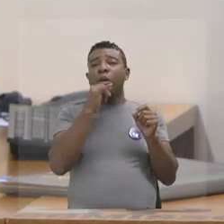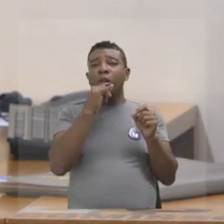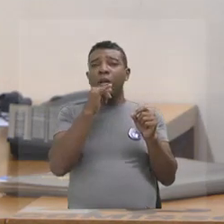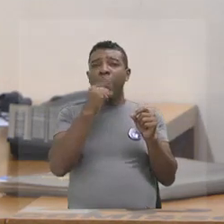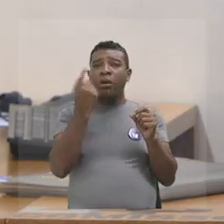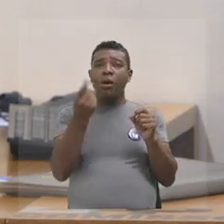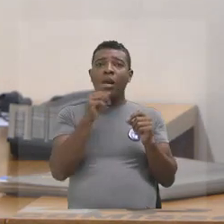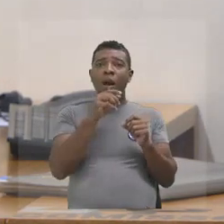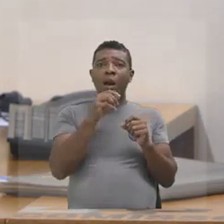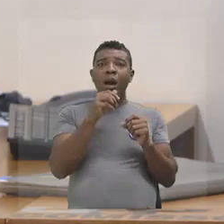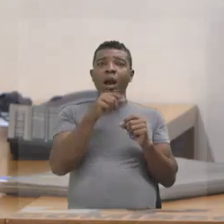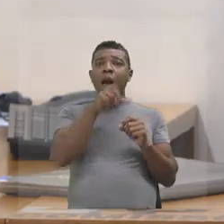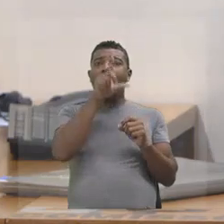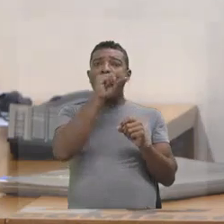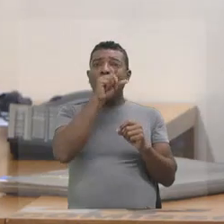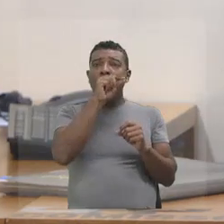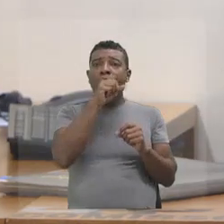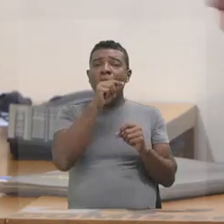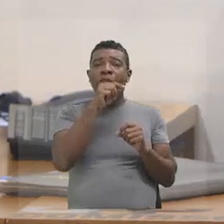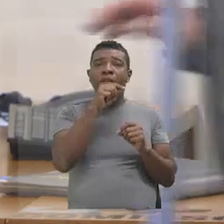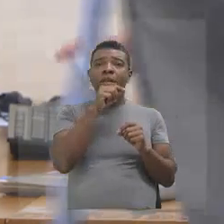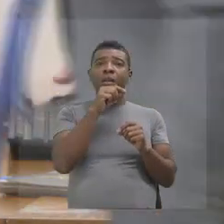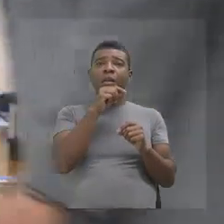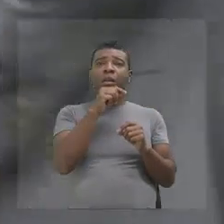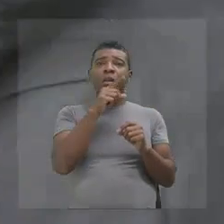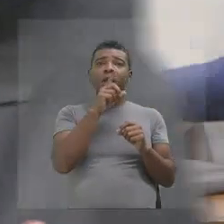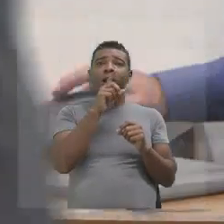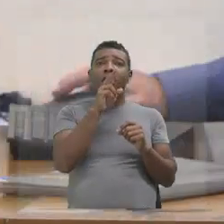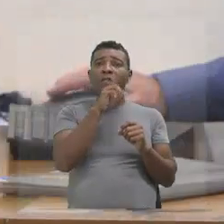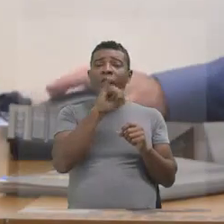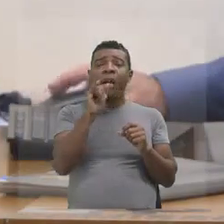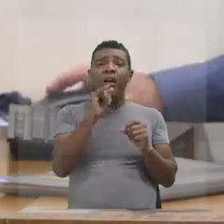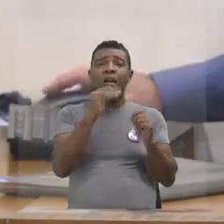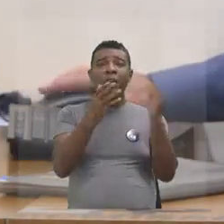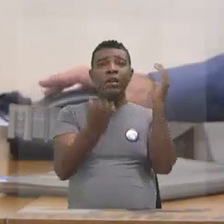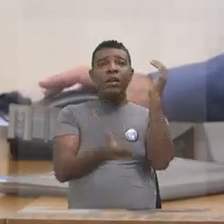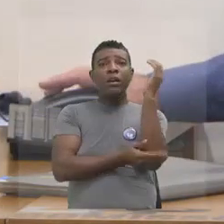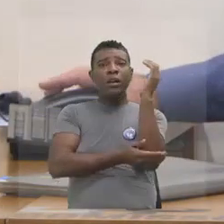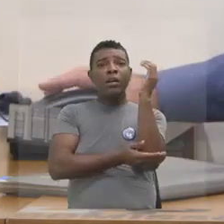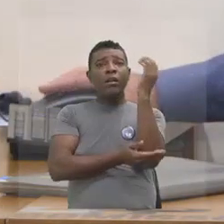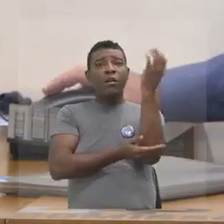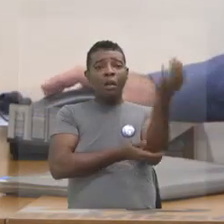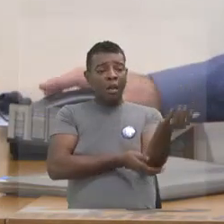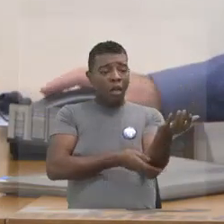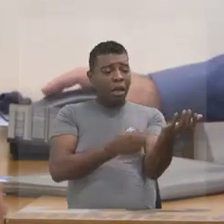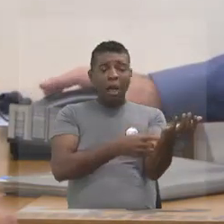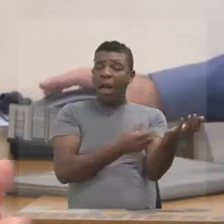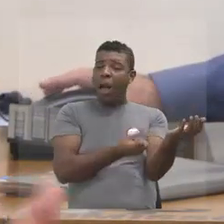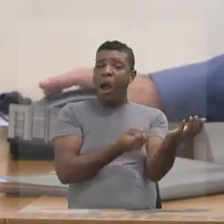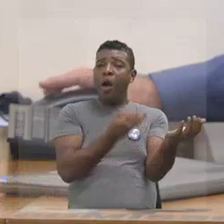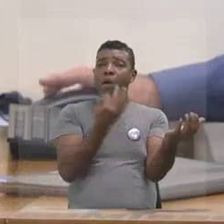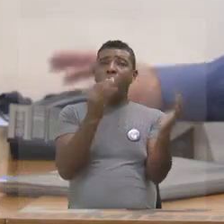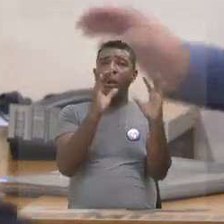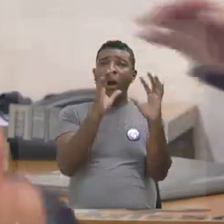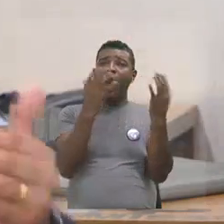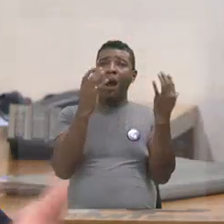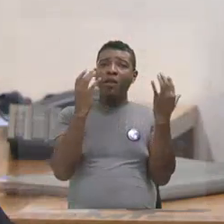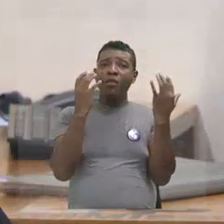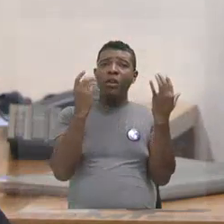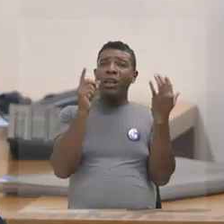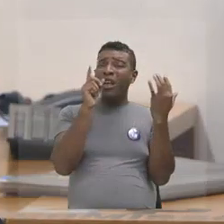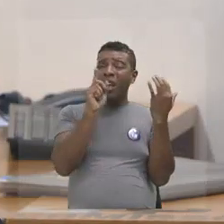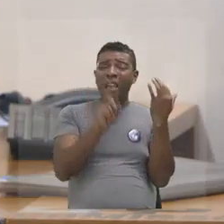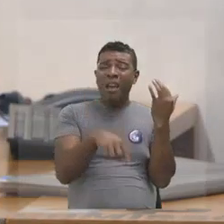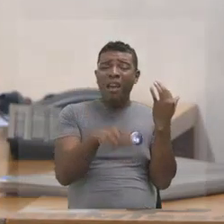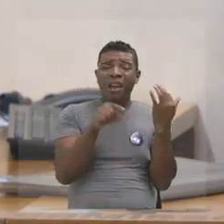nativas somente podas de algumas poucas árvores entre elas e eucaliptos e essa demanda está no ef nós já